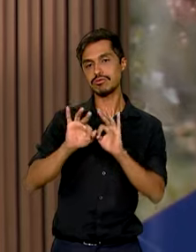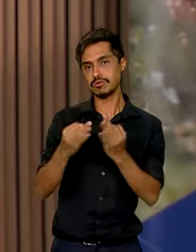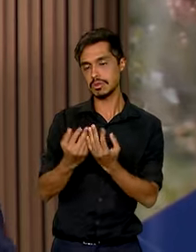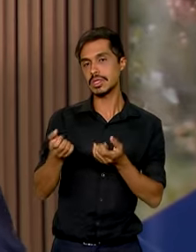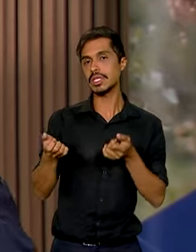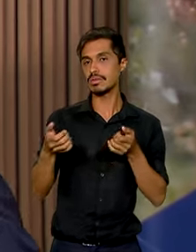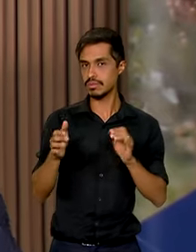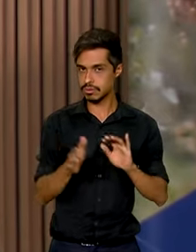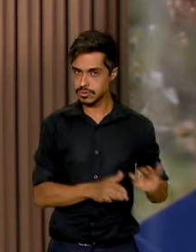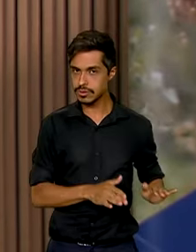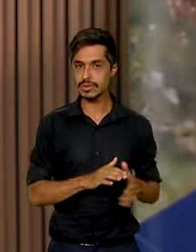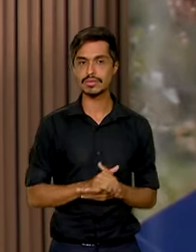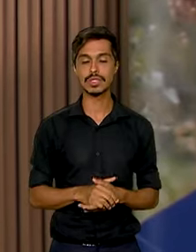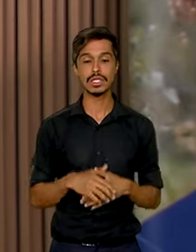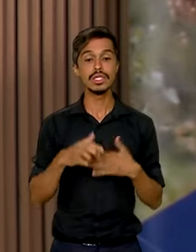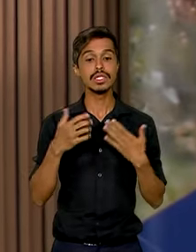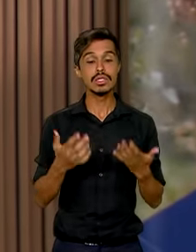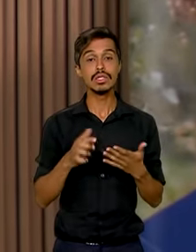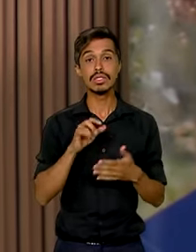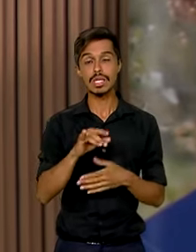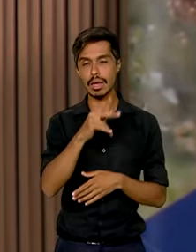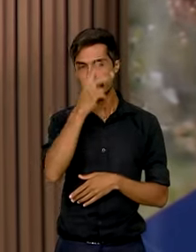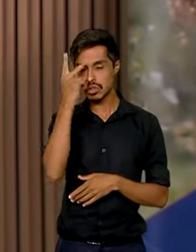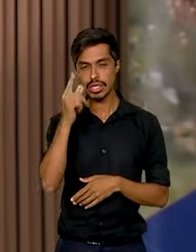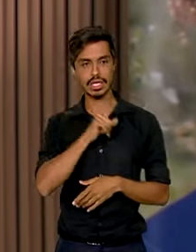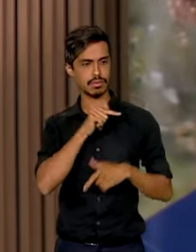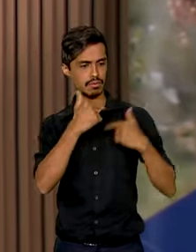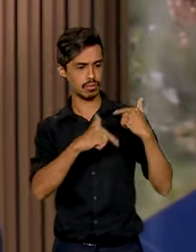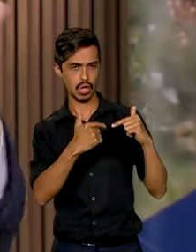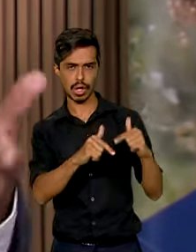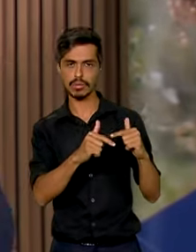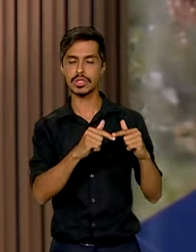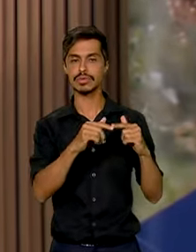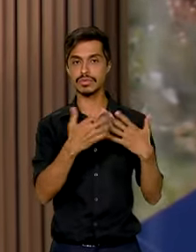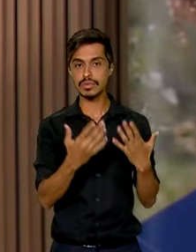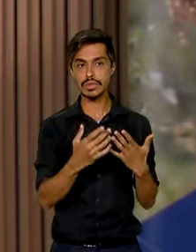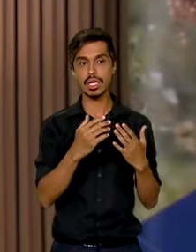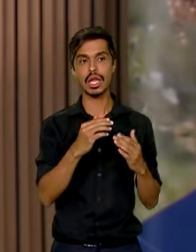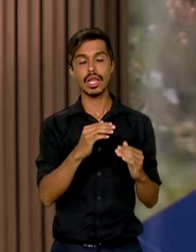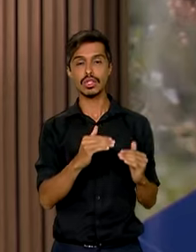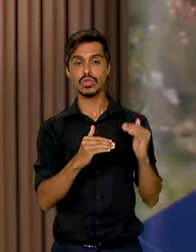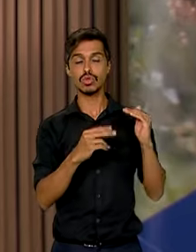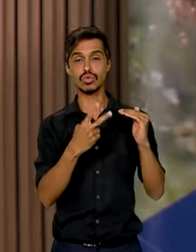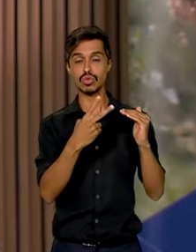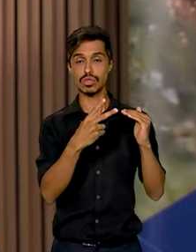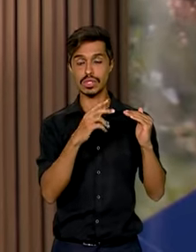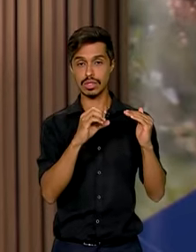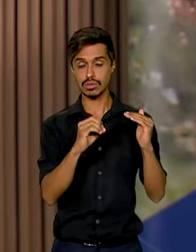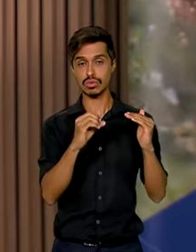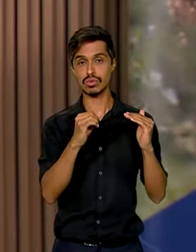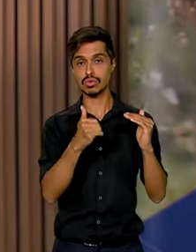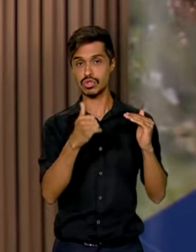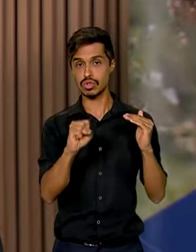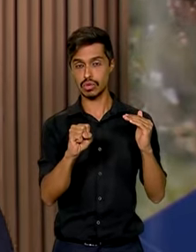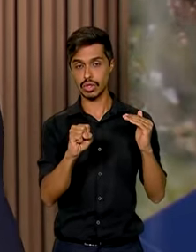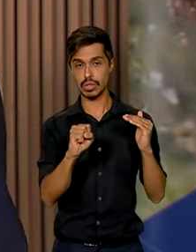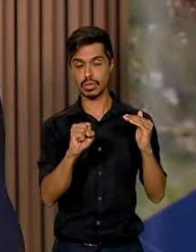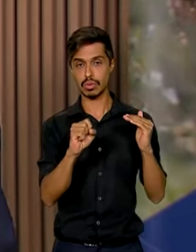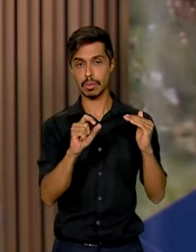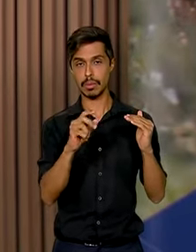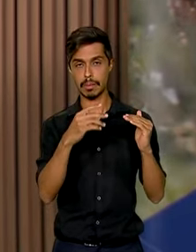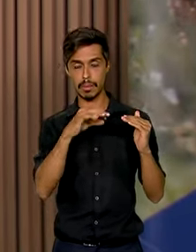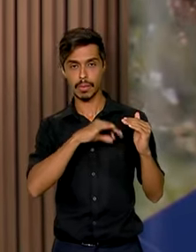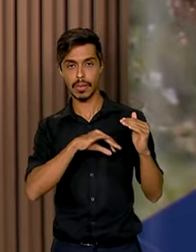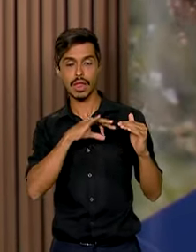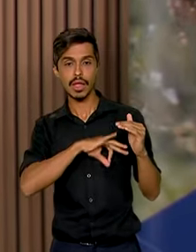intermediária quem tem uma renda fruto do trabalho acima de 218 per Cap continua no